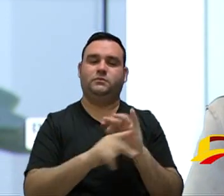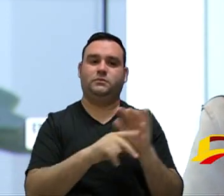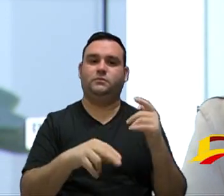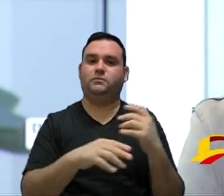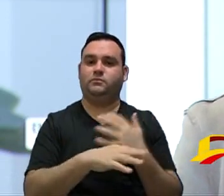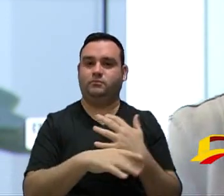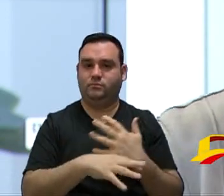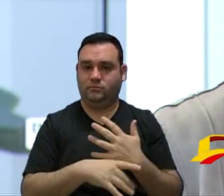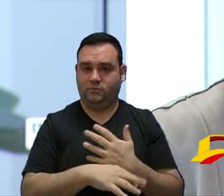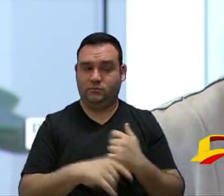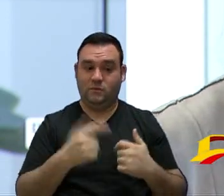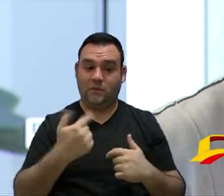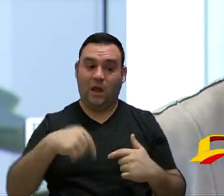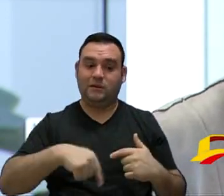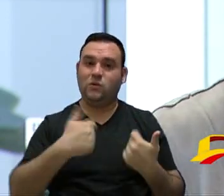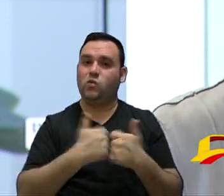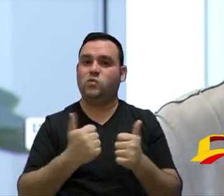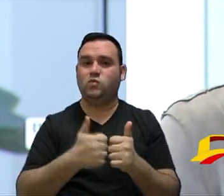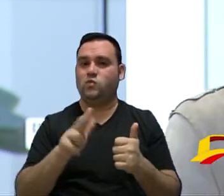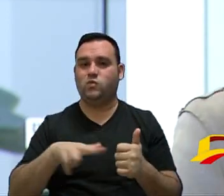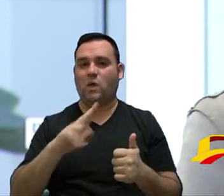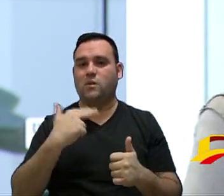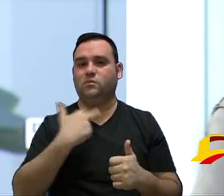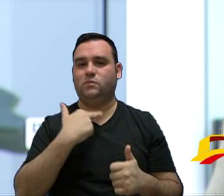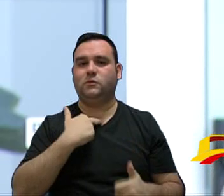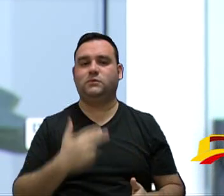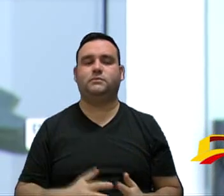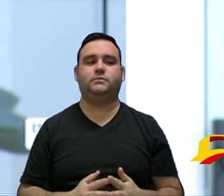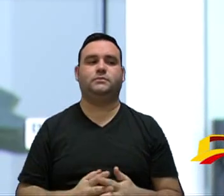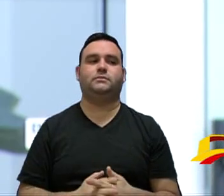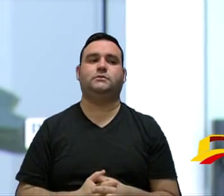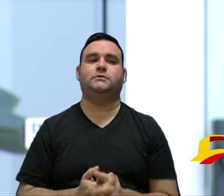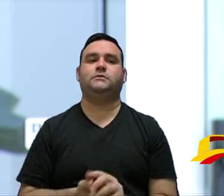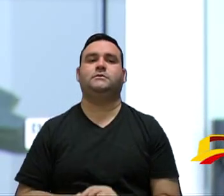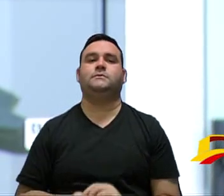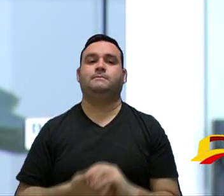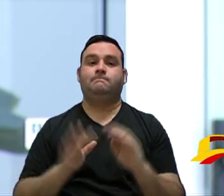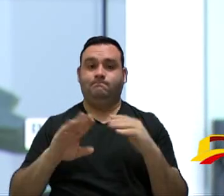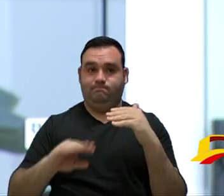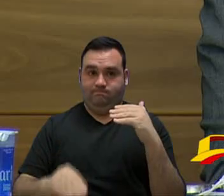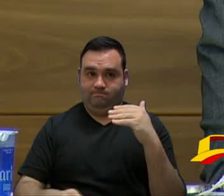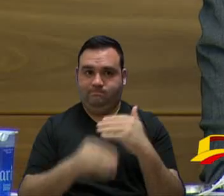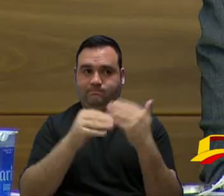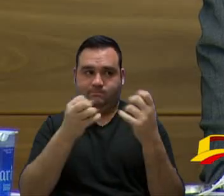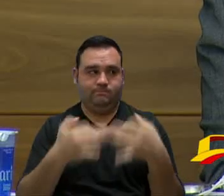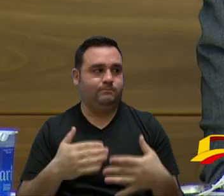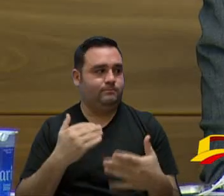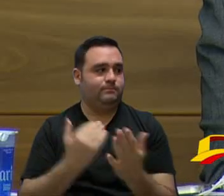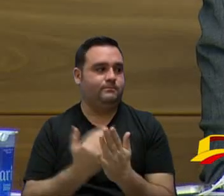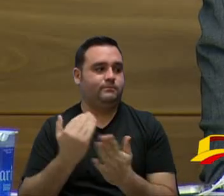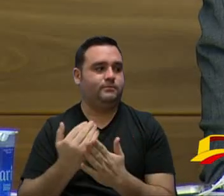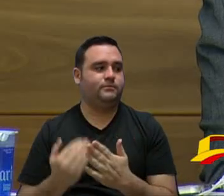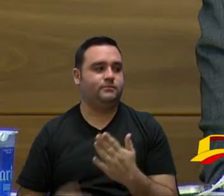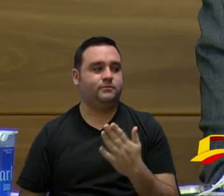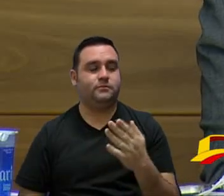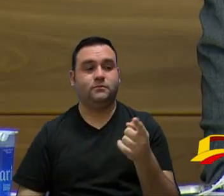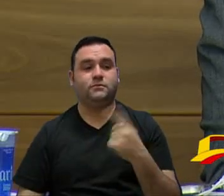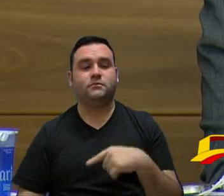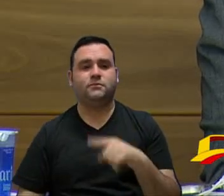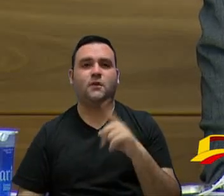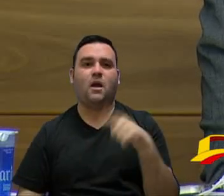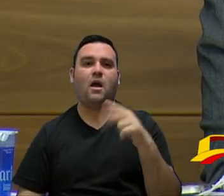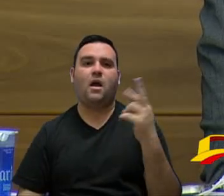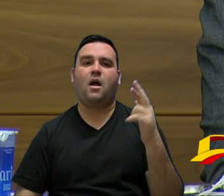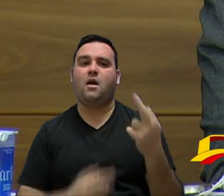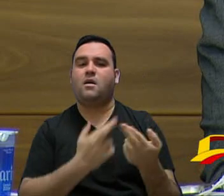que a gente não tem como utilizar o transporte público nesse caso né só complementando a informação é a gente a